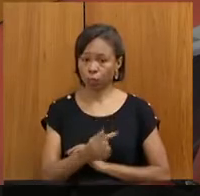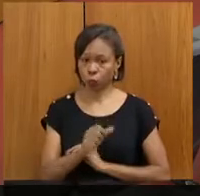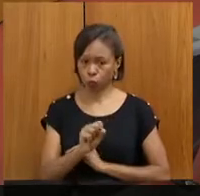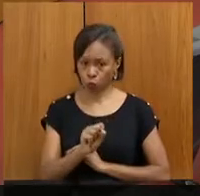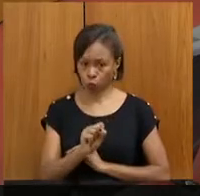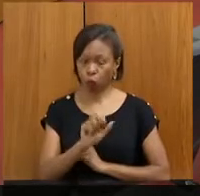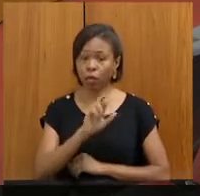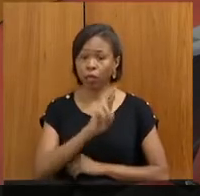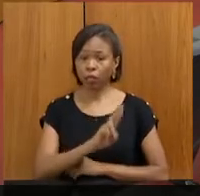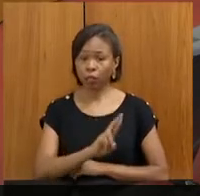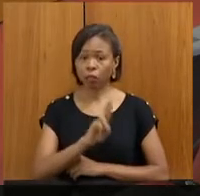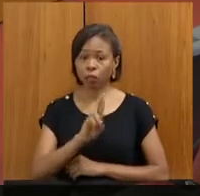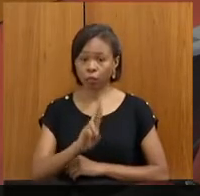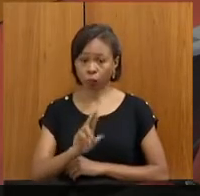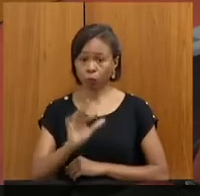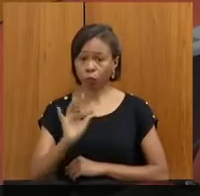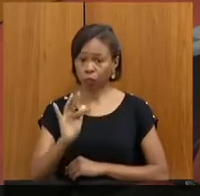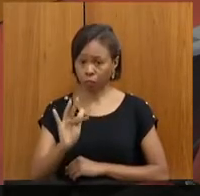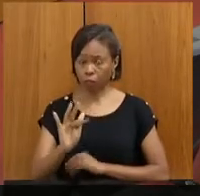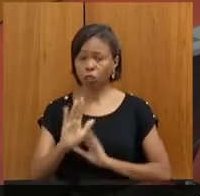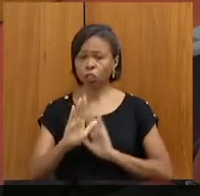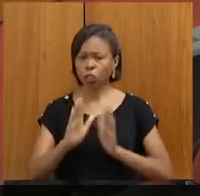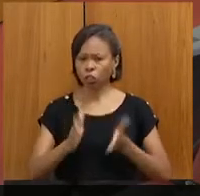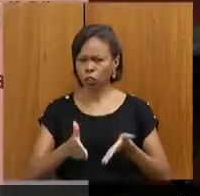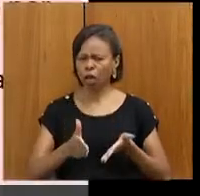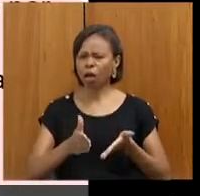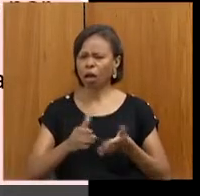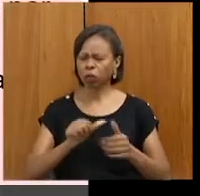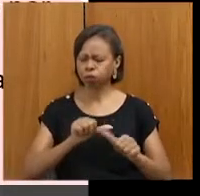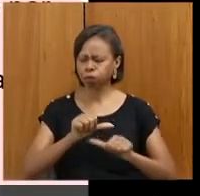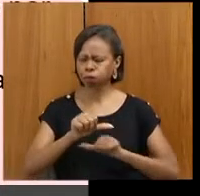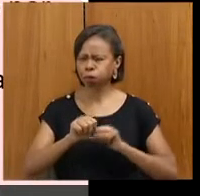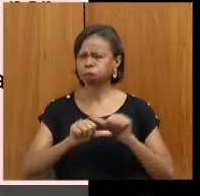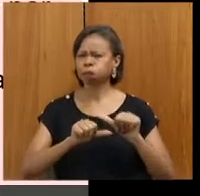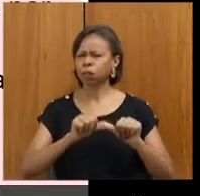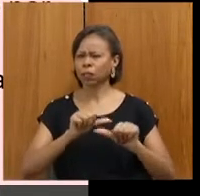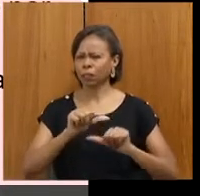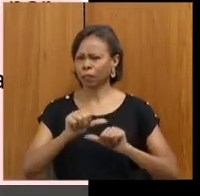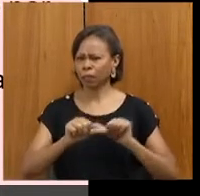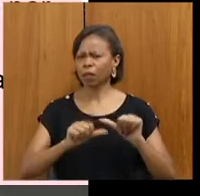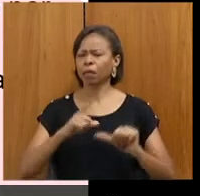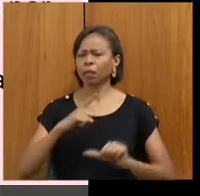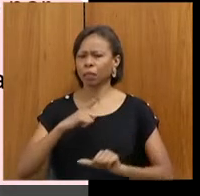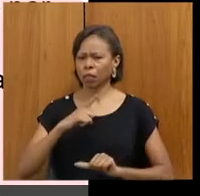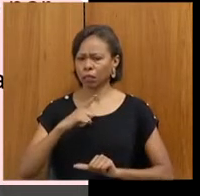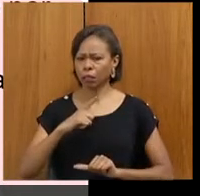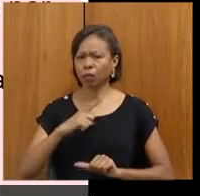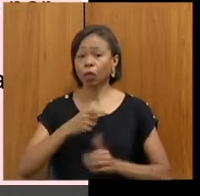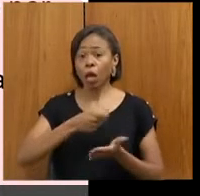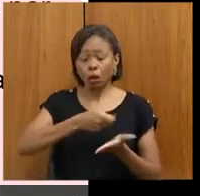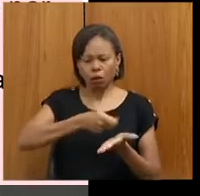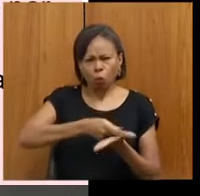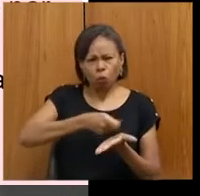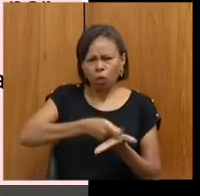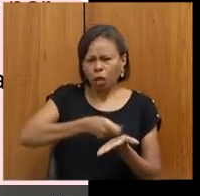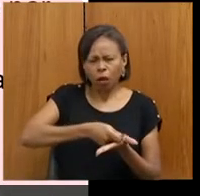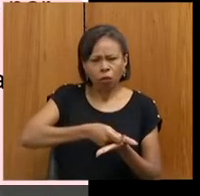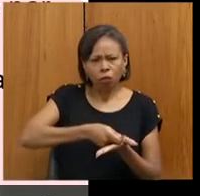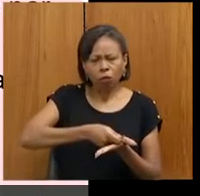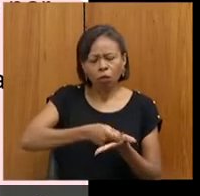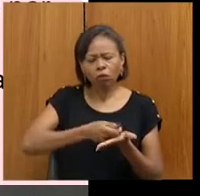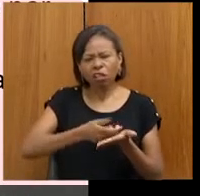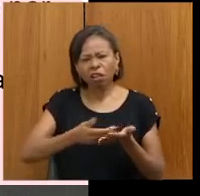regime de recuperação fiscal ele passou por uma flexibilização bastante relevante as medidas obrigatórias são mais flexíveis